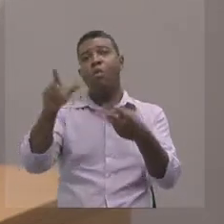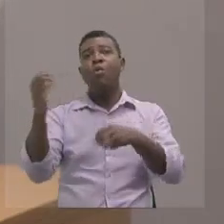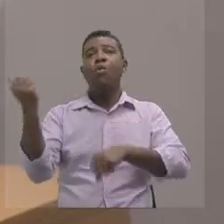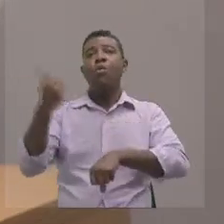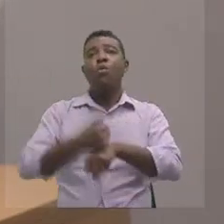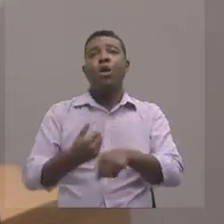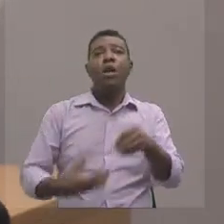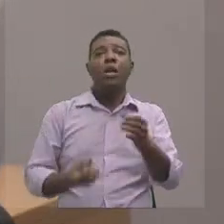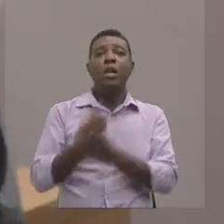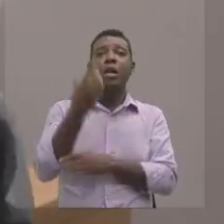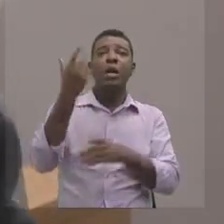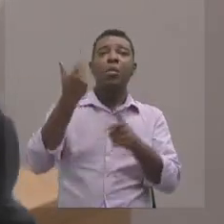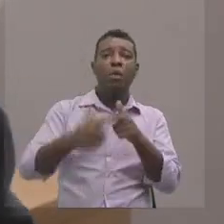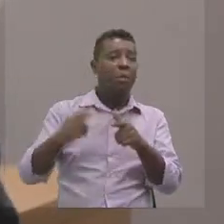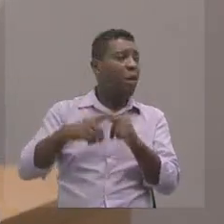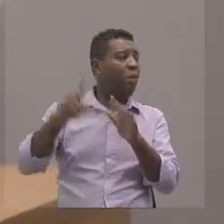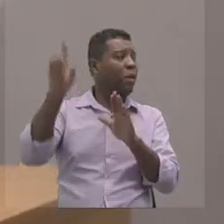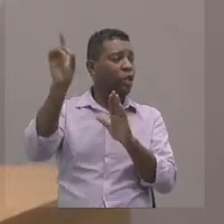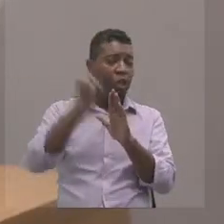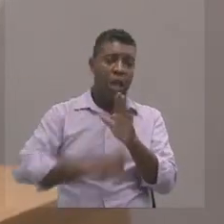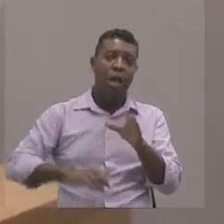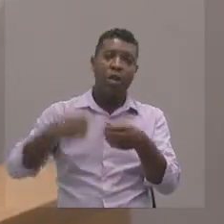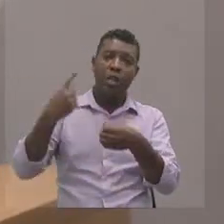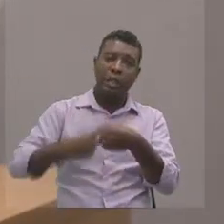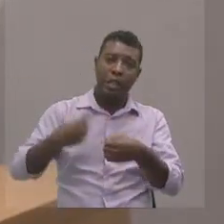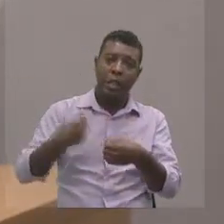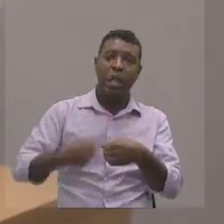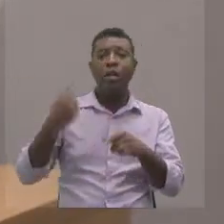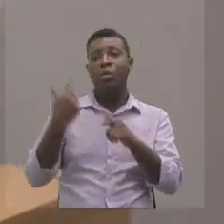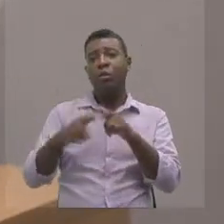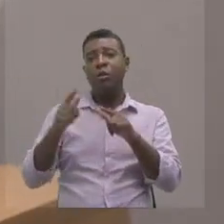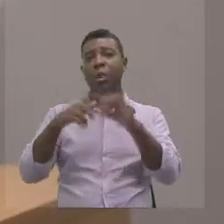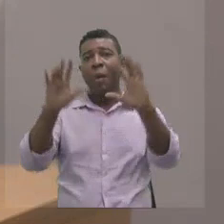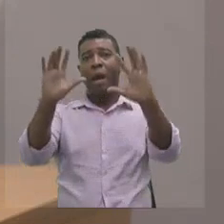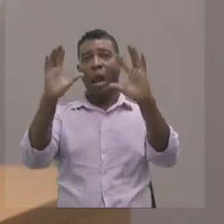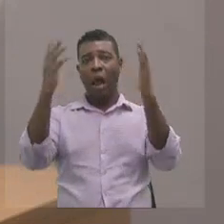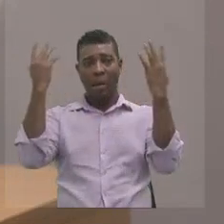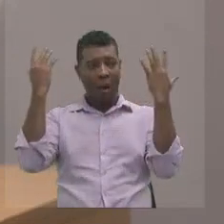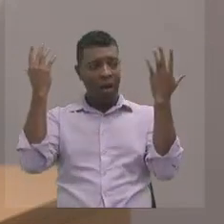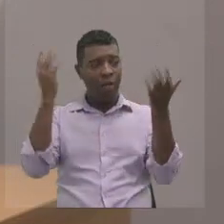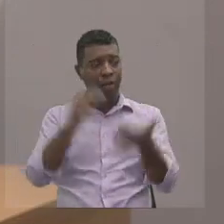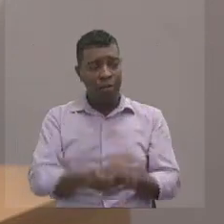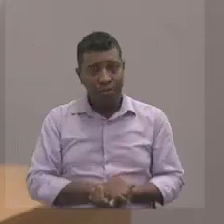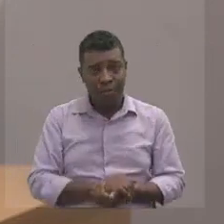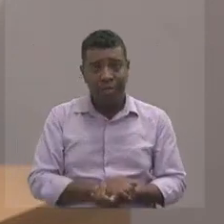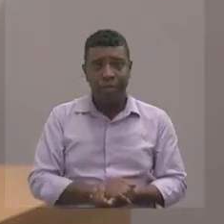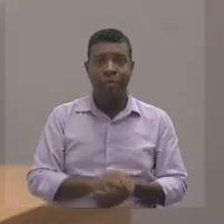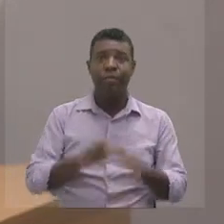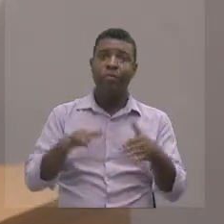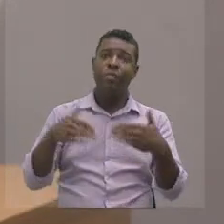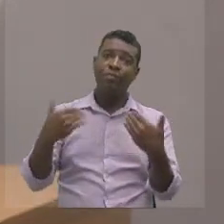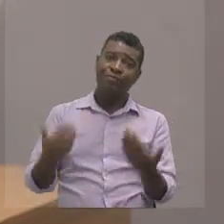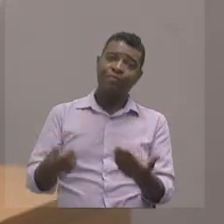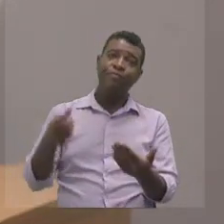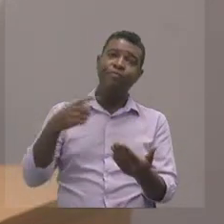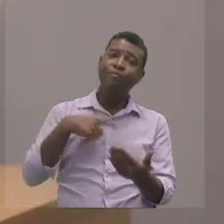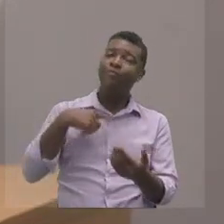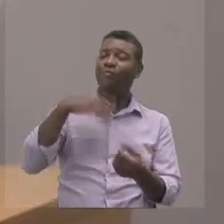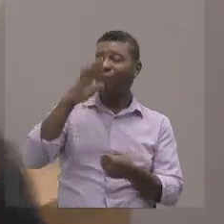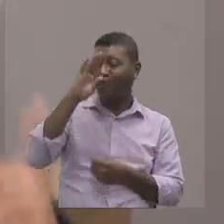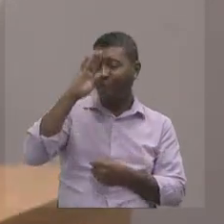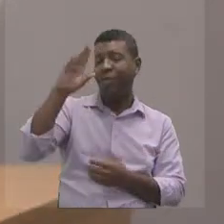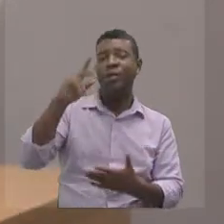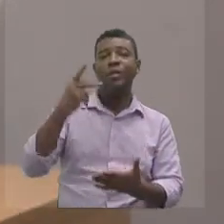um problema de direito à cidade um problema climático e assim tem destacado a